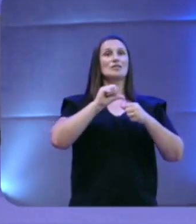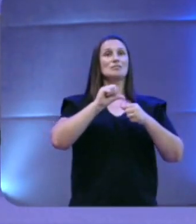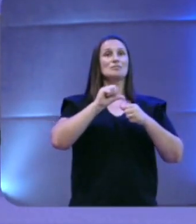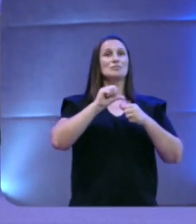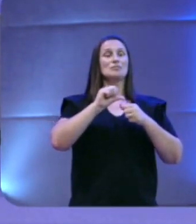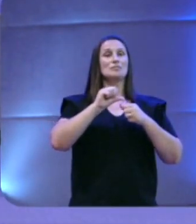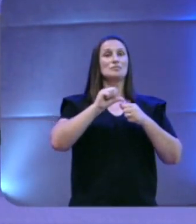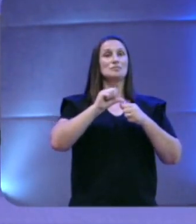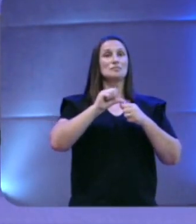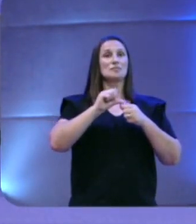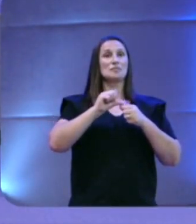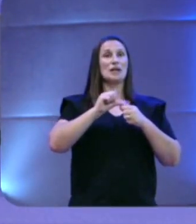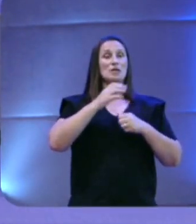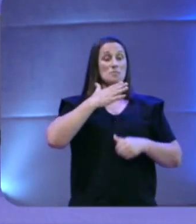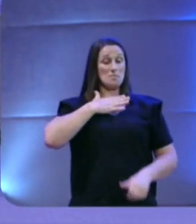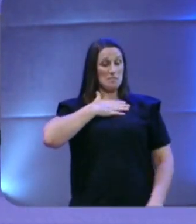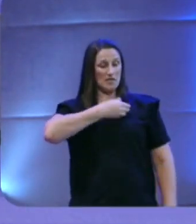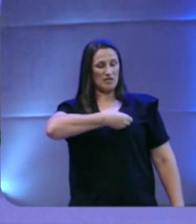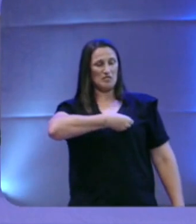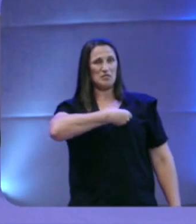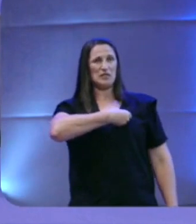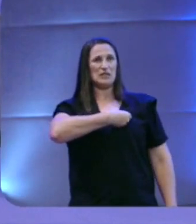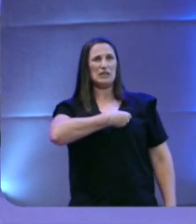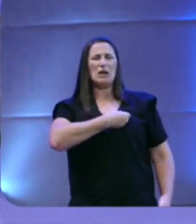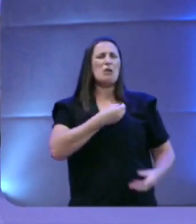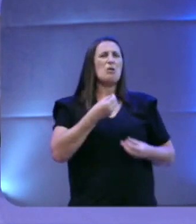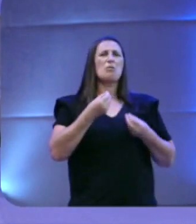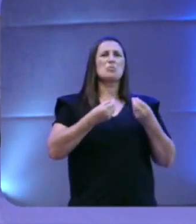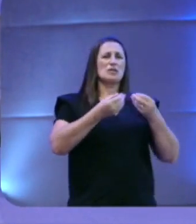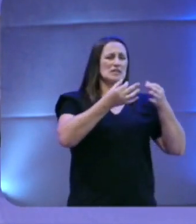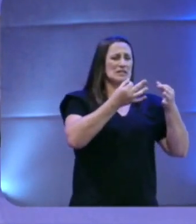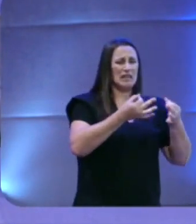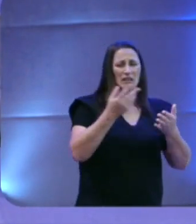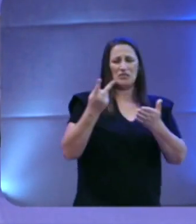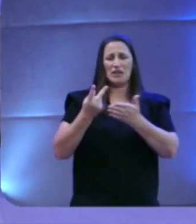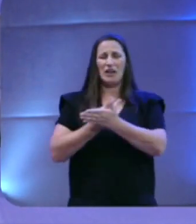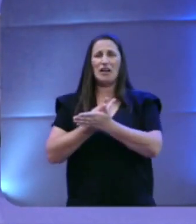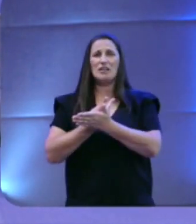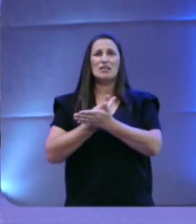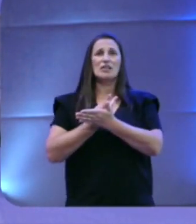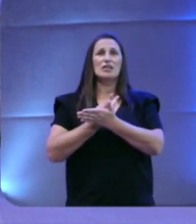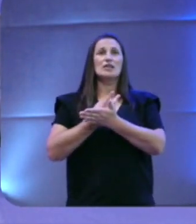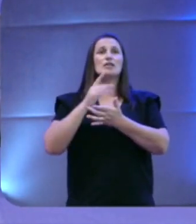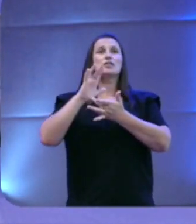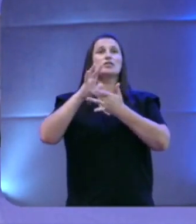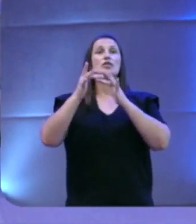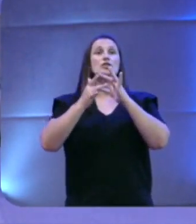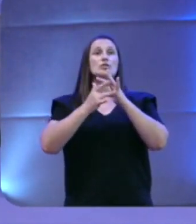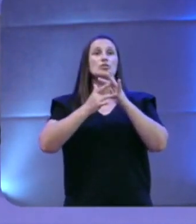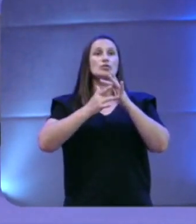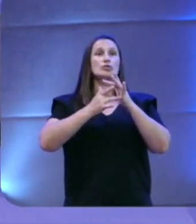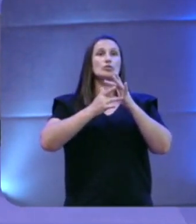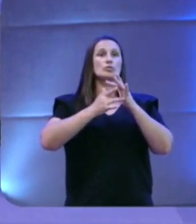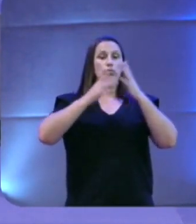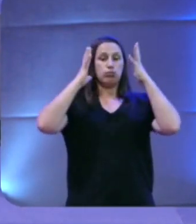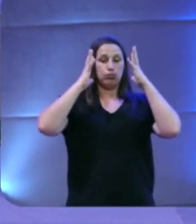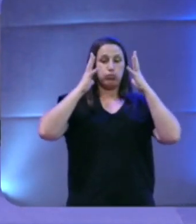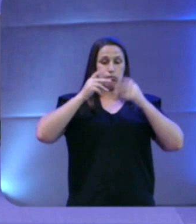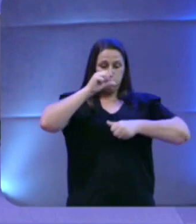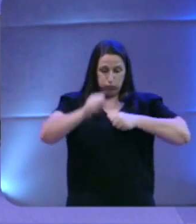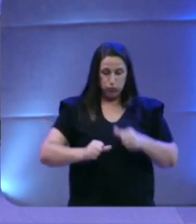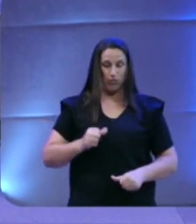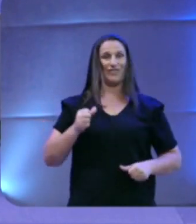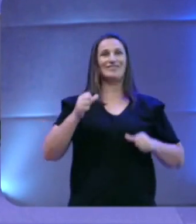meus conceitos, minha visão de mundo, o que eu achava que era certo e errado. Jesus veio e fez uma reforma completa na minha vida. Ainda